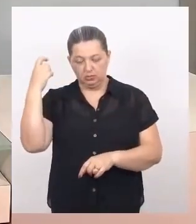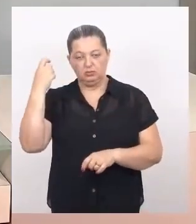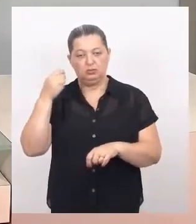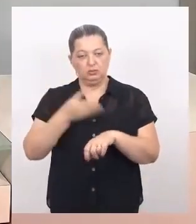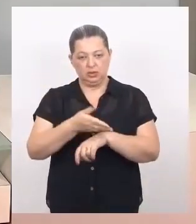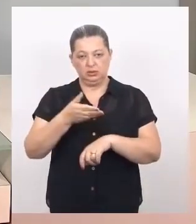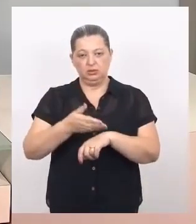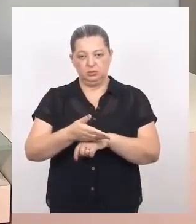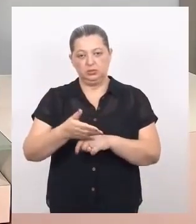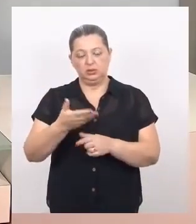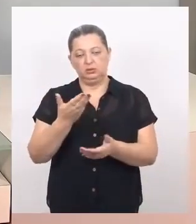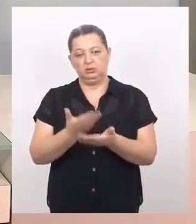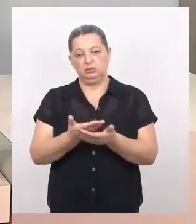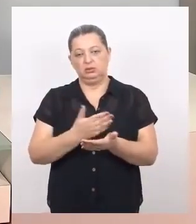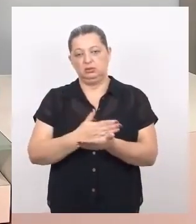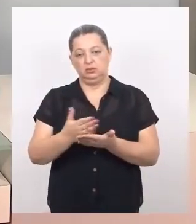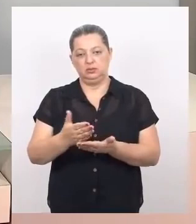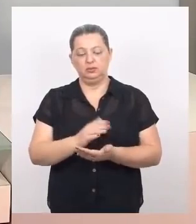ok?